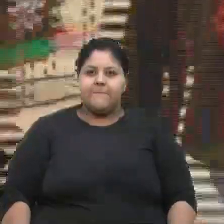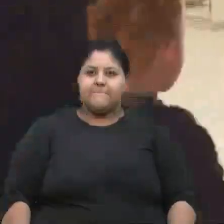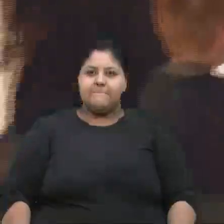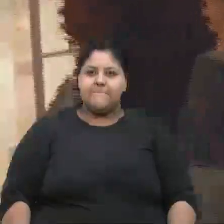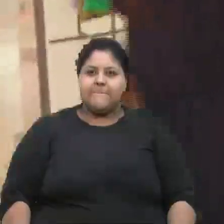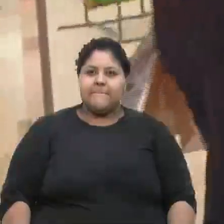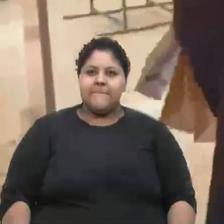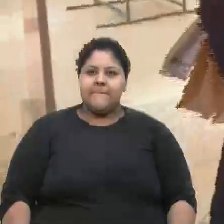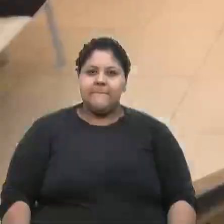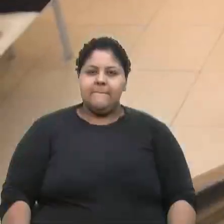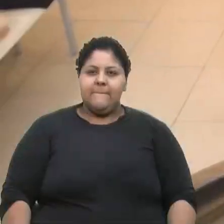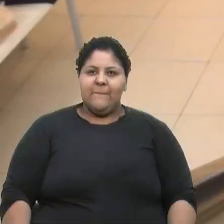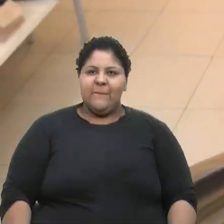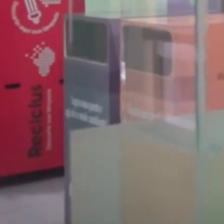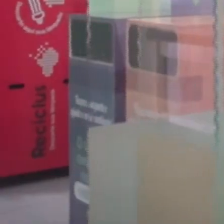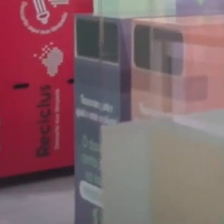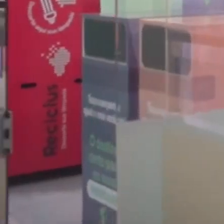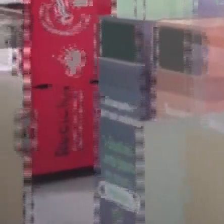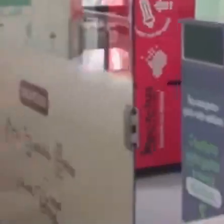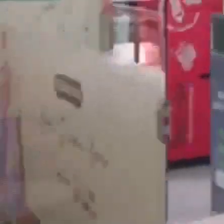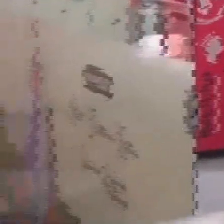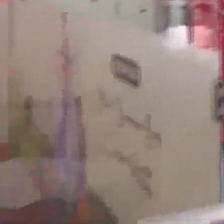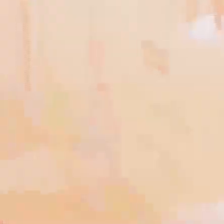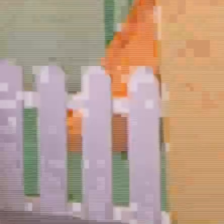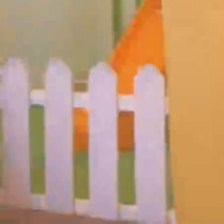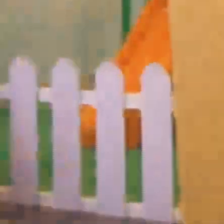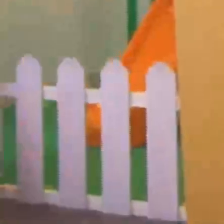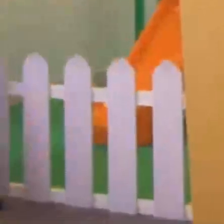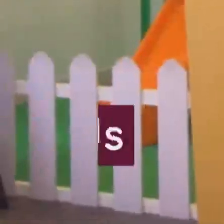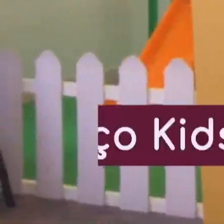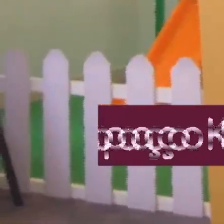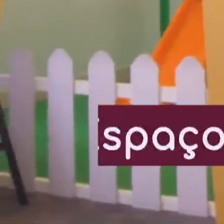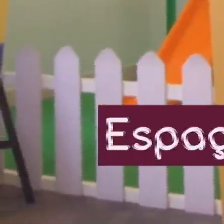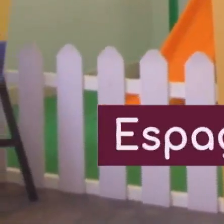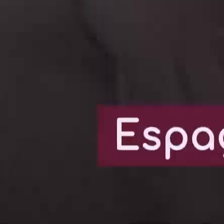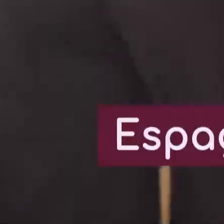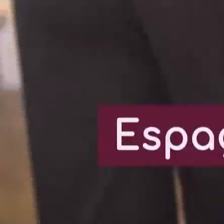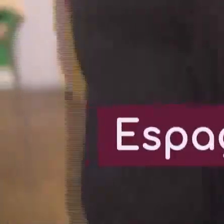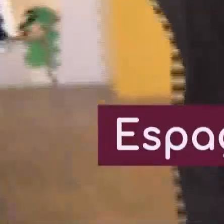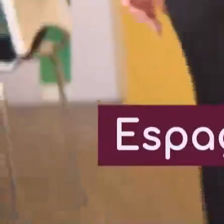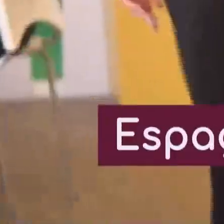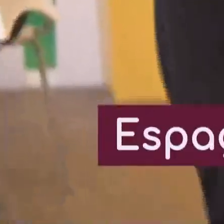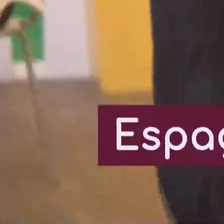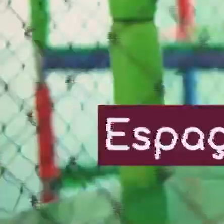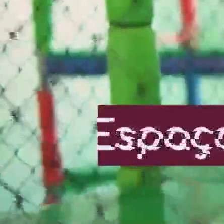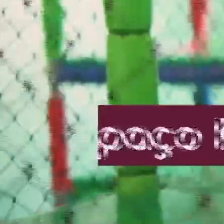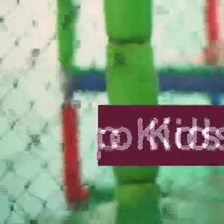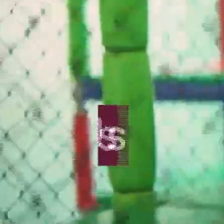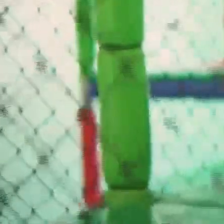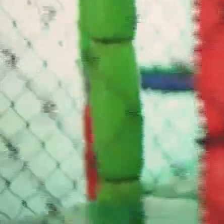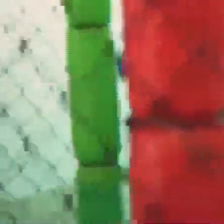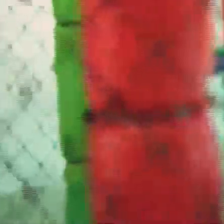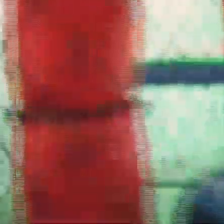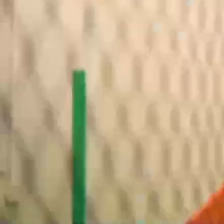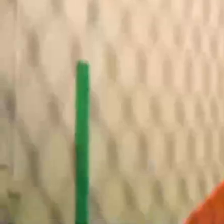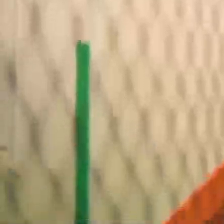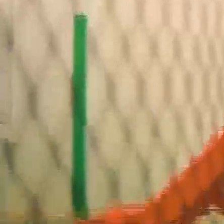que viajam muito pelo país e até pelo exterior, ao contrário de muitas outras cidades,